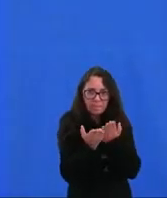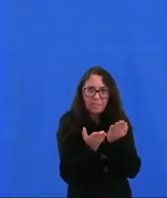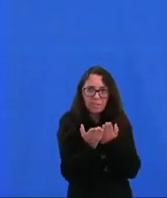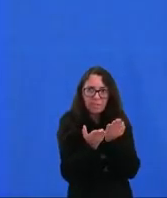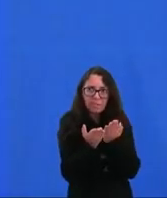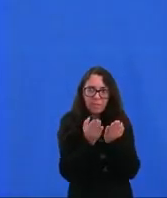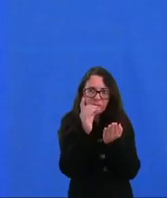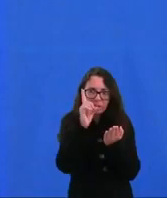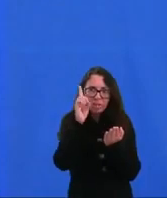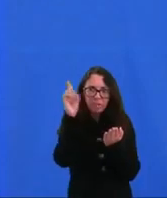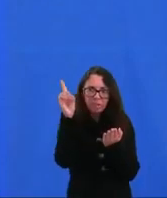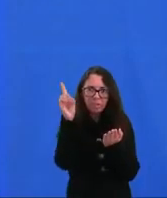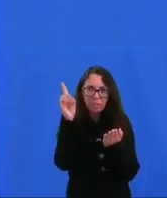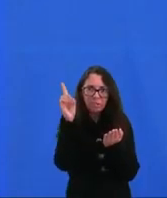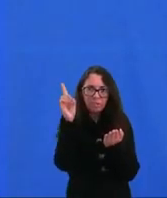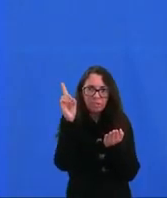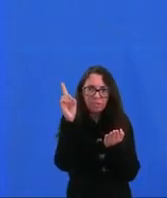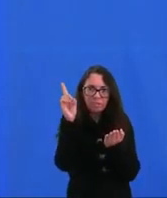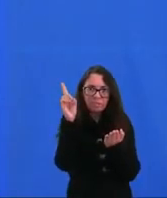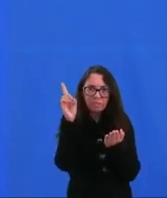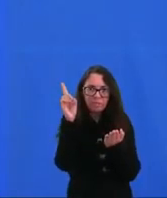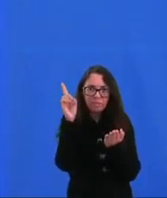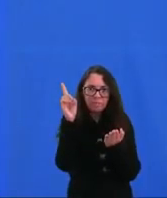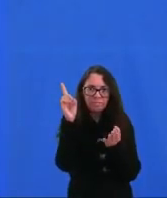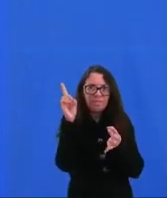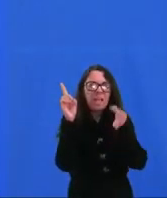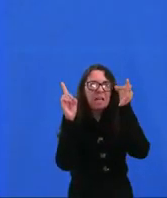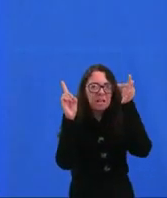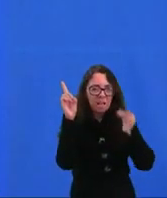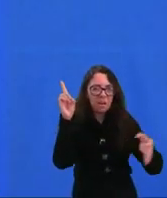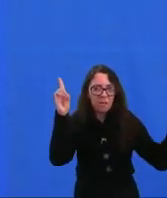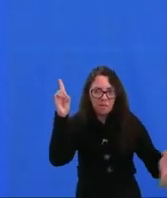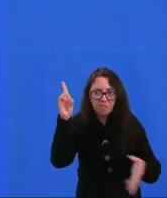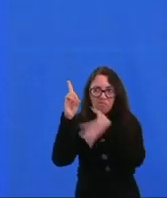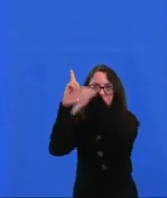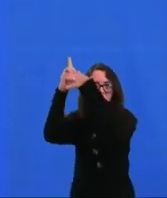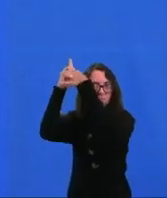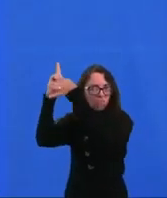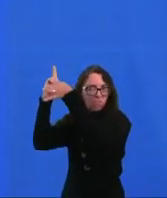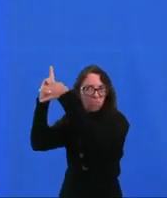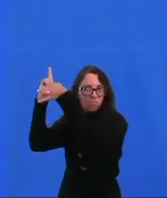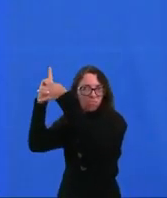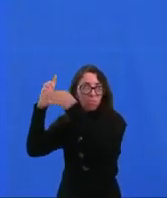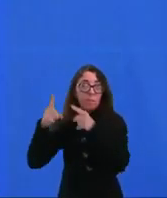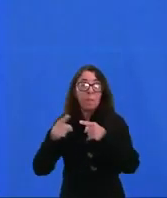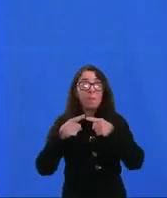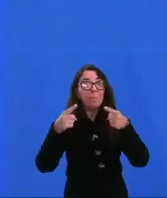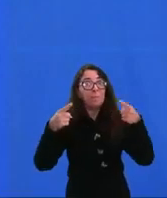Tudo o que ligardes na terra será ligado no céu, e tudo o que desligardes na terra